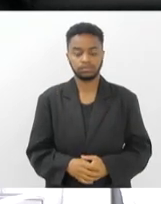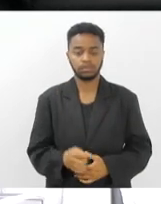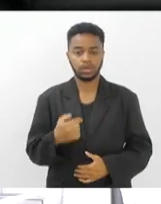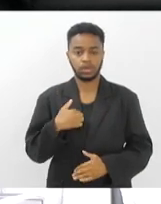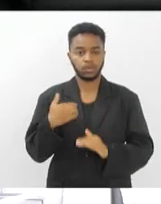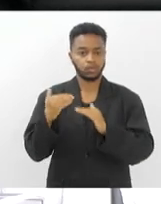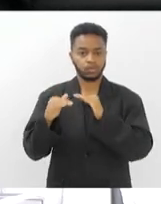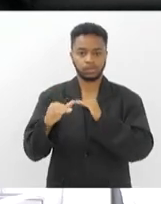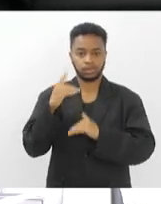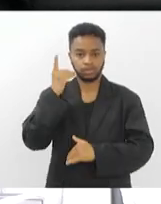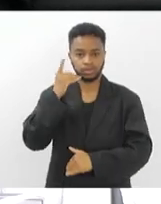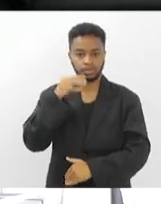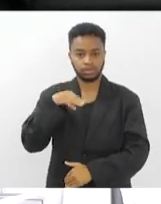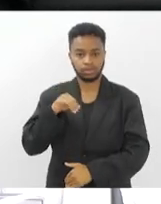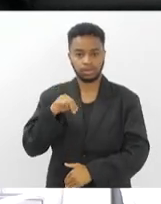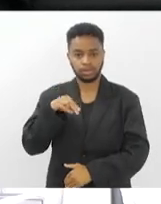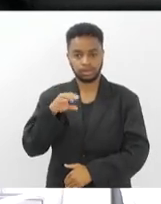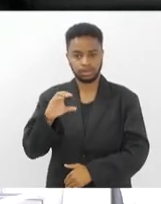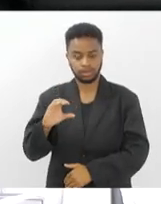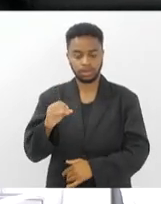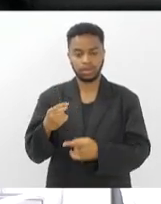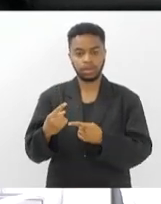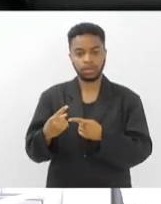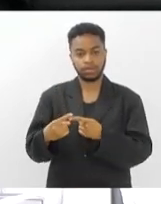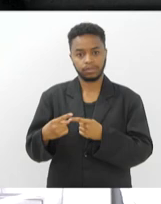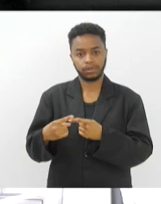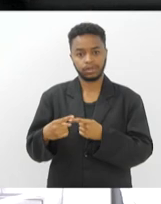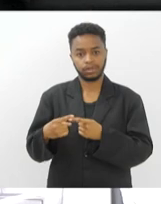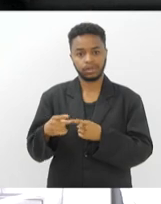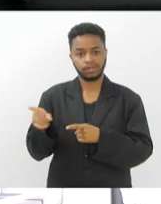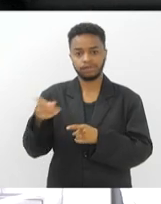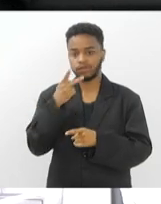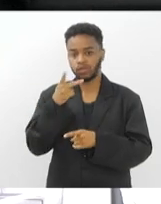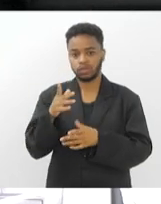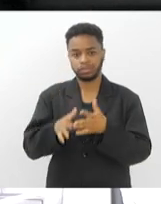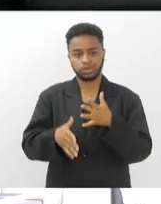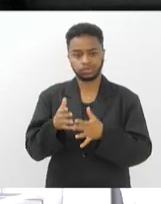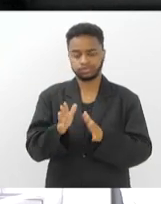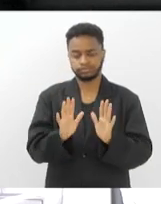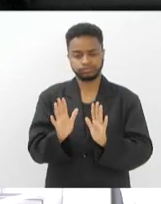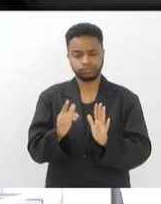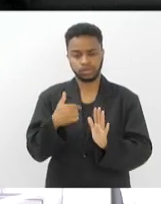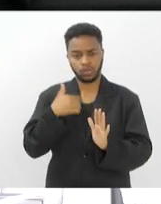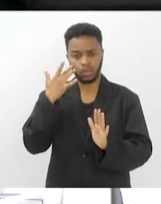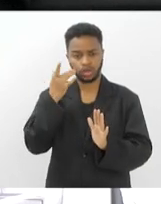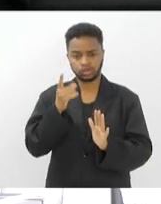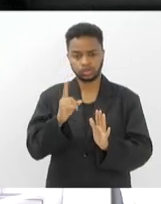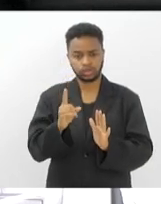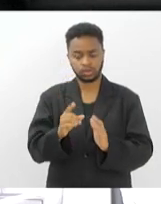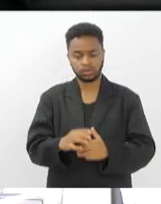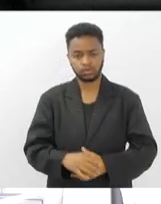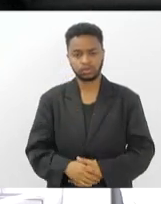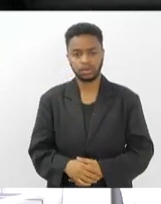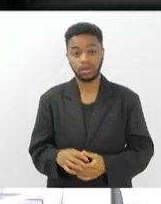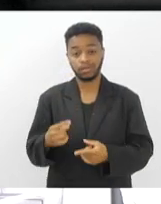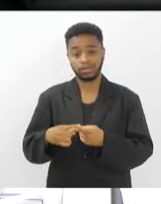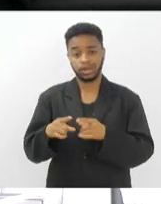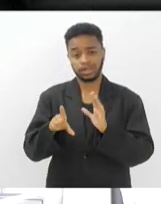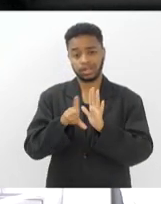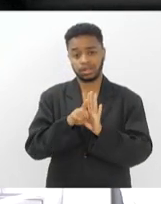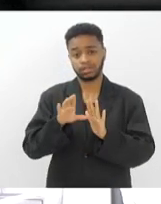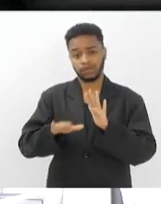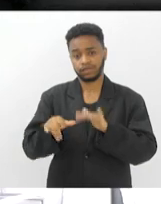divergindo do deputado Carlos Mink, que haja prejudicabilidade. Presidente. A lei que, possivelmente, ele